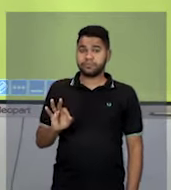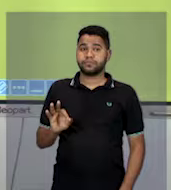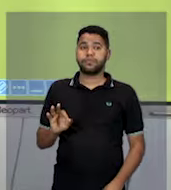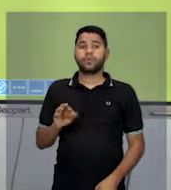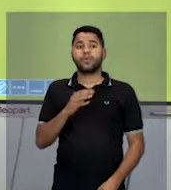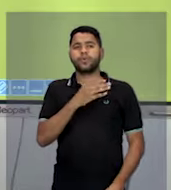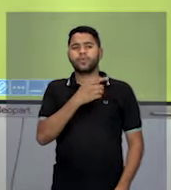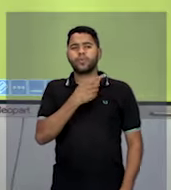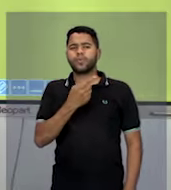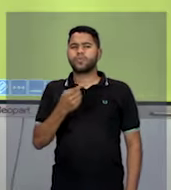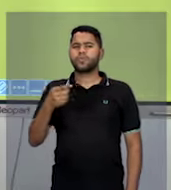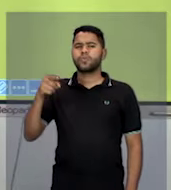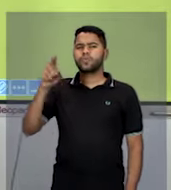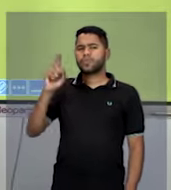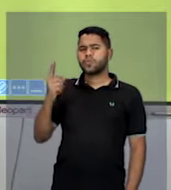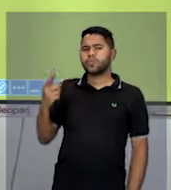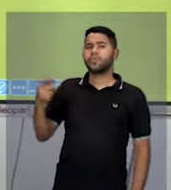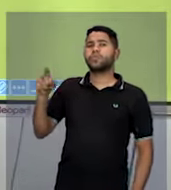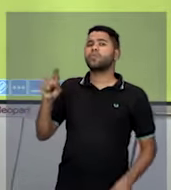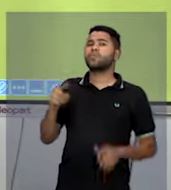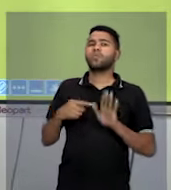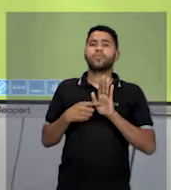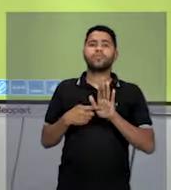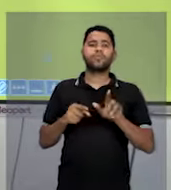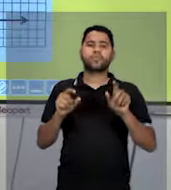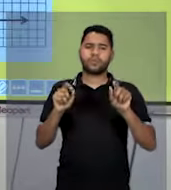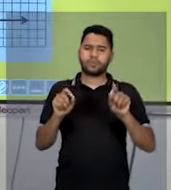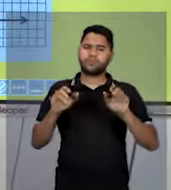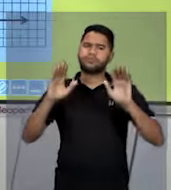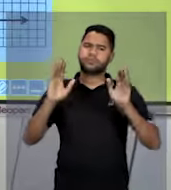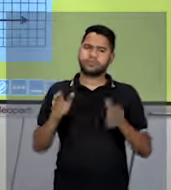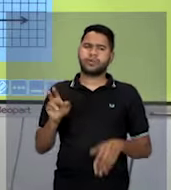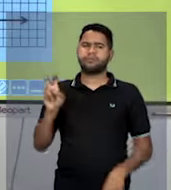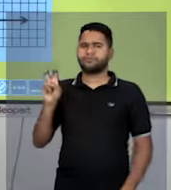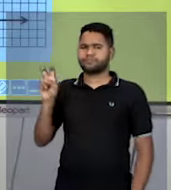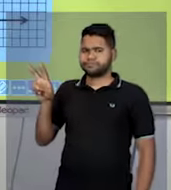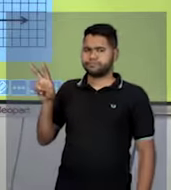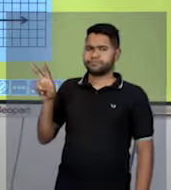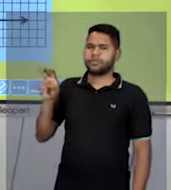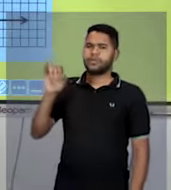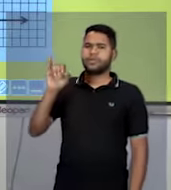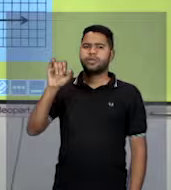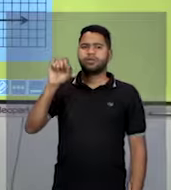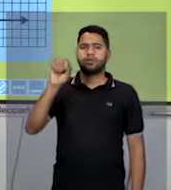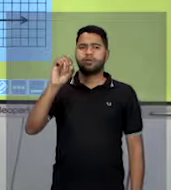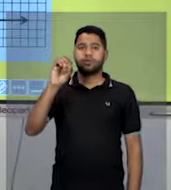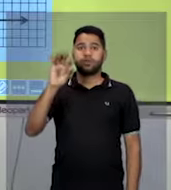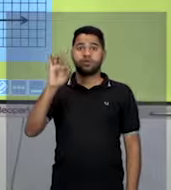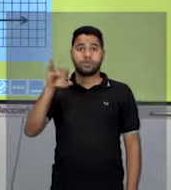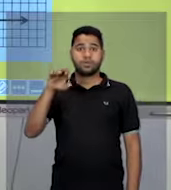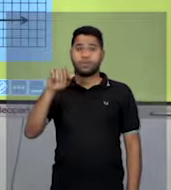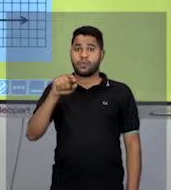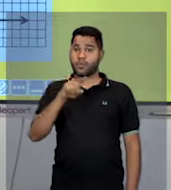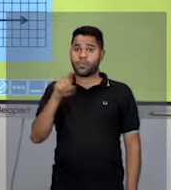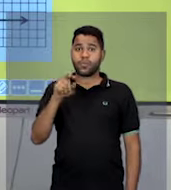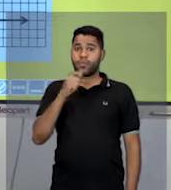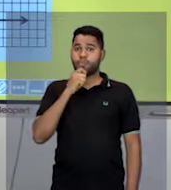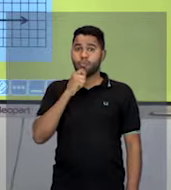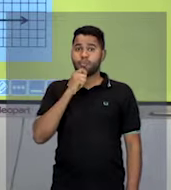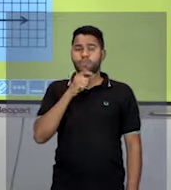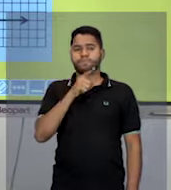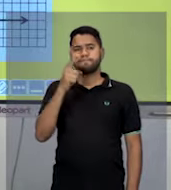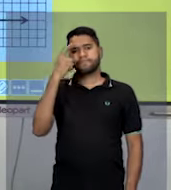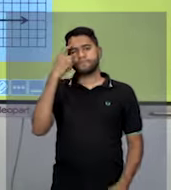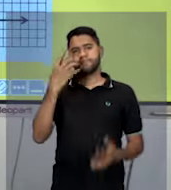curva, pode-se afirmar que, bom, eu já tinha visto que ela era uma isoterma. Se você não tiver visto, o que você